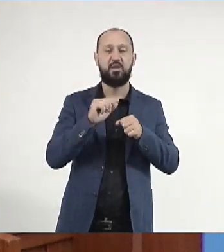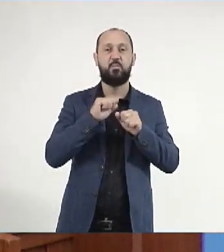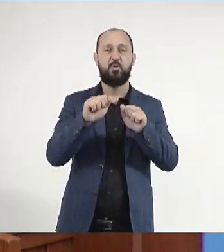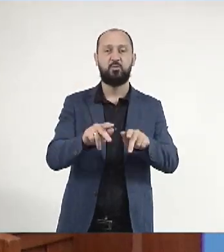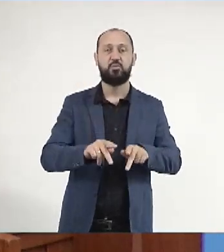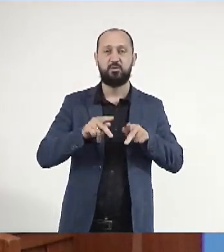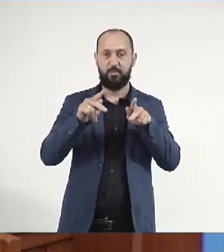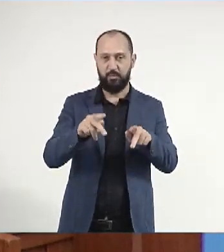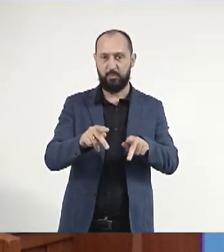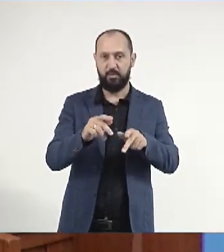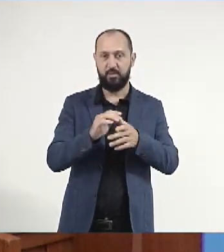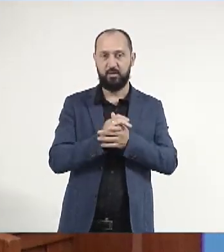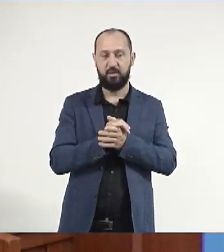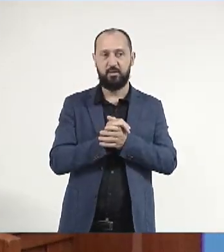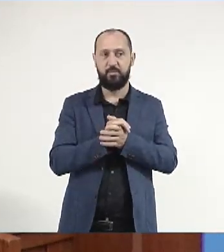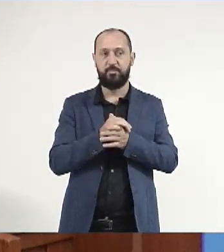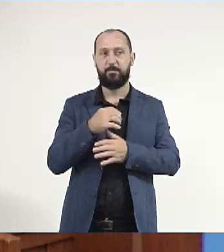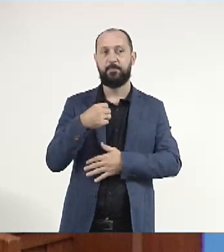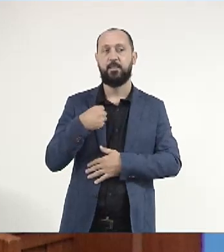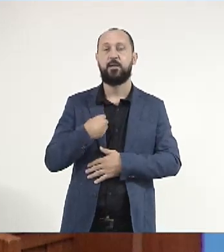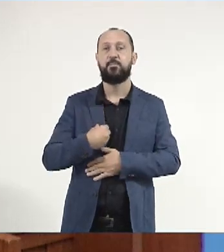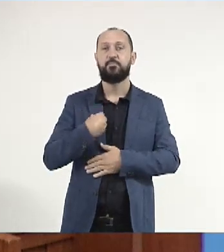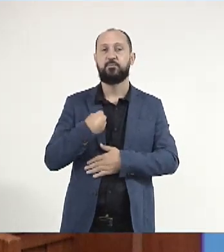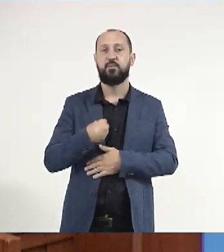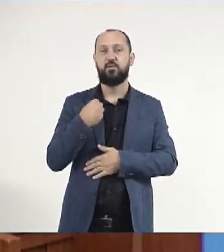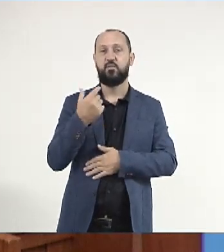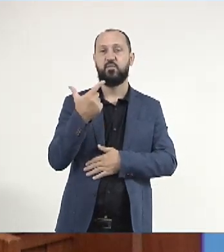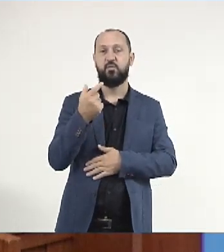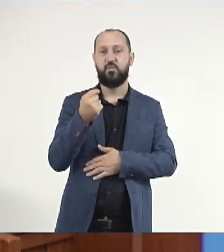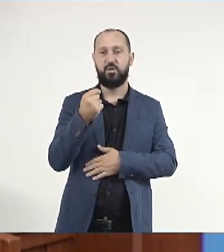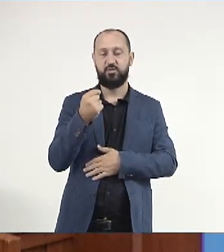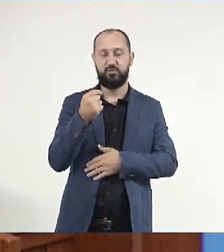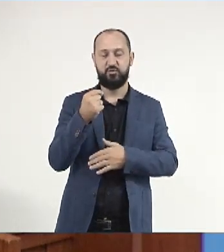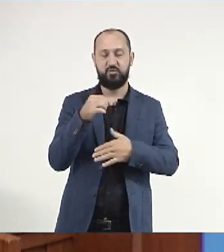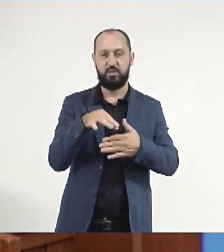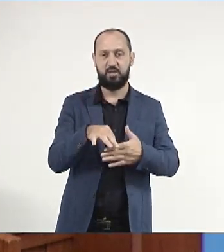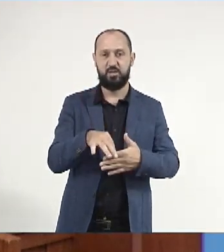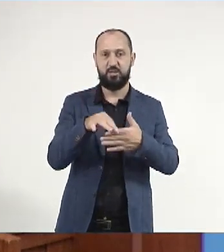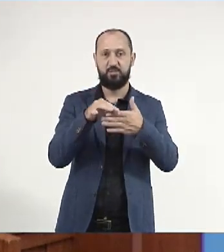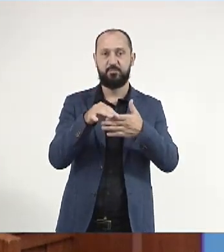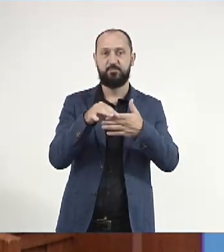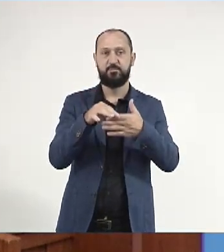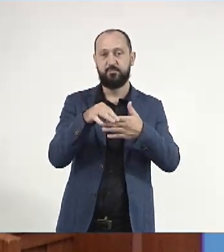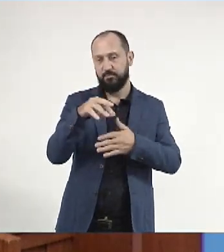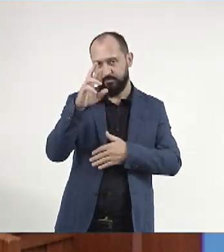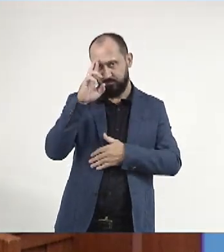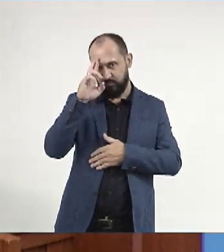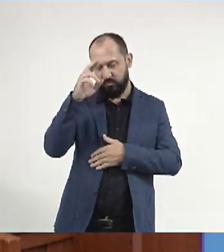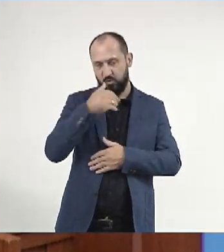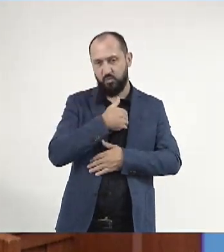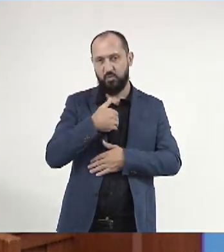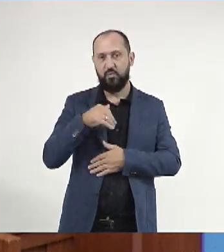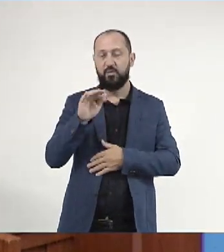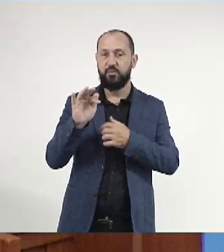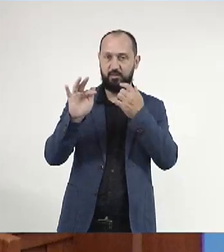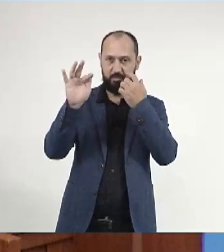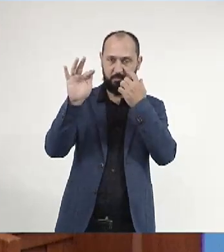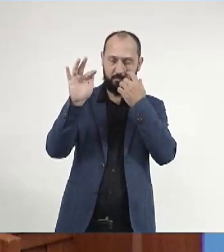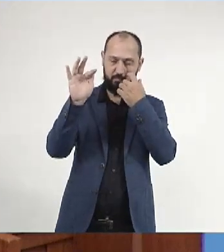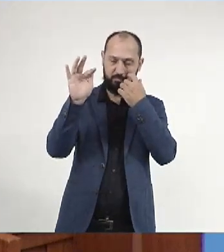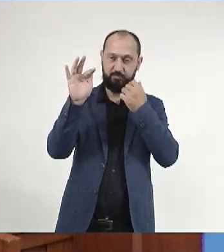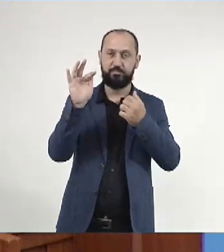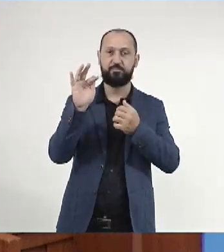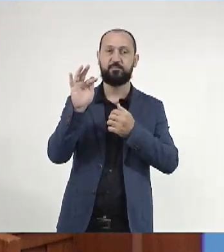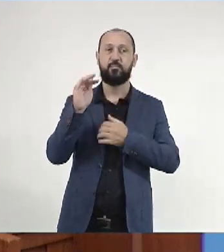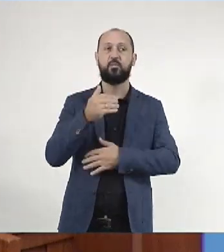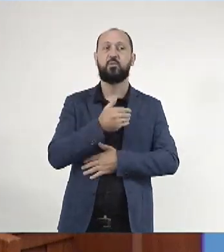audiência pública com a presença de 20 lideranças, ou melhor, autoridades do governo federal. Na